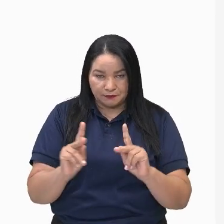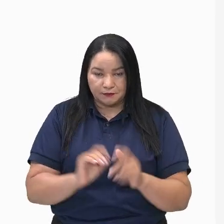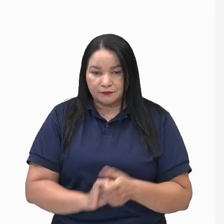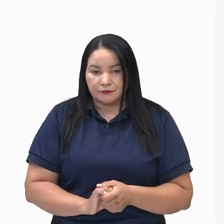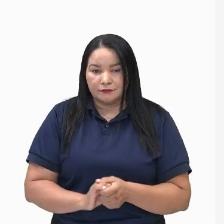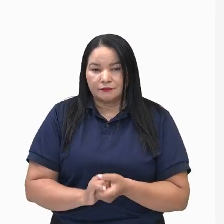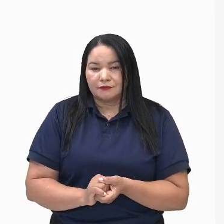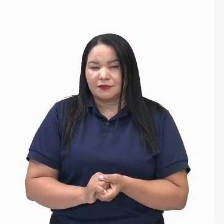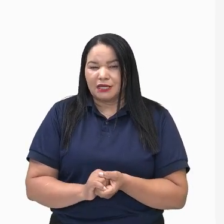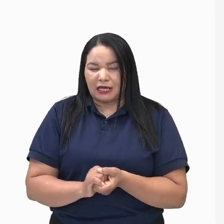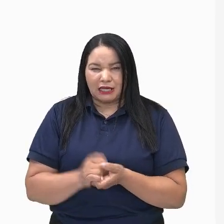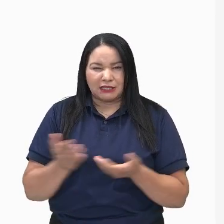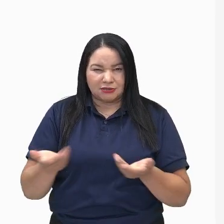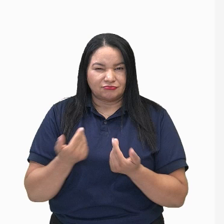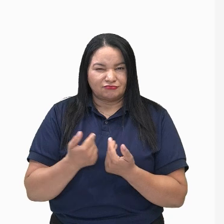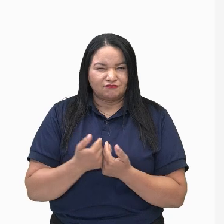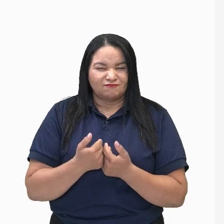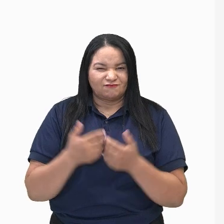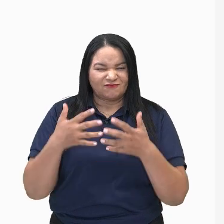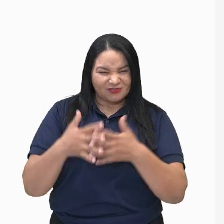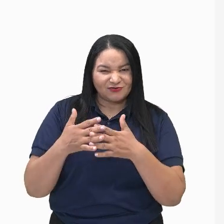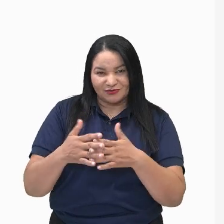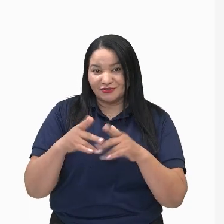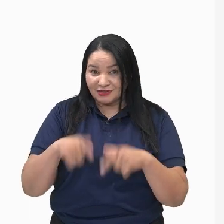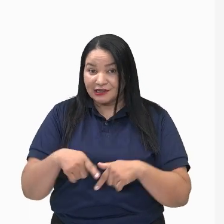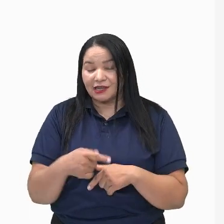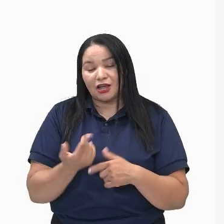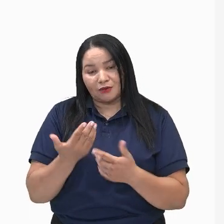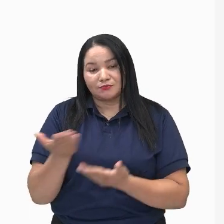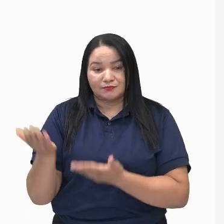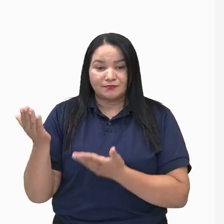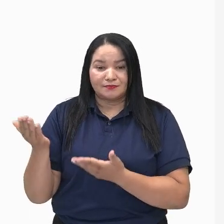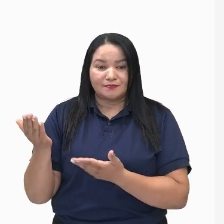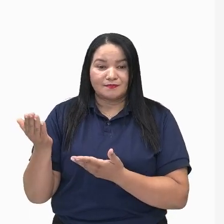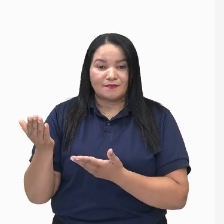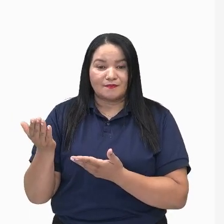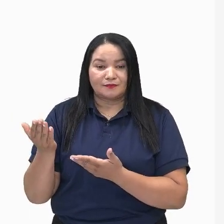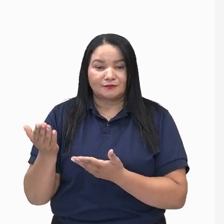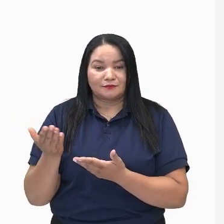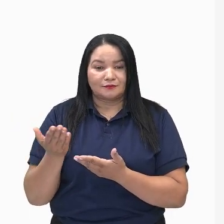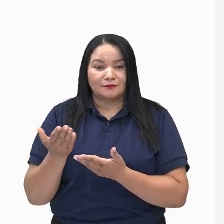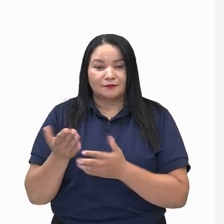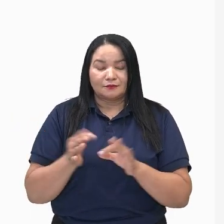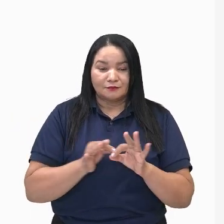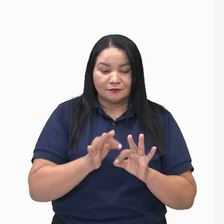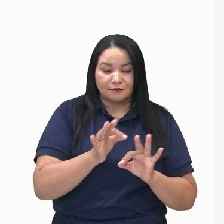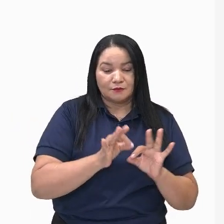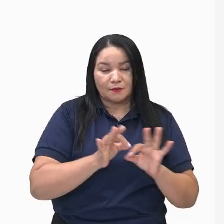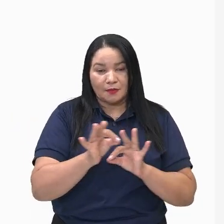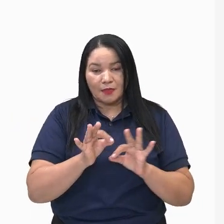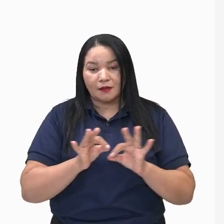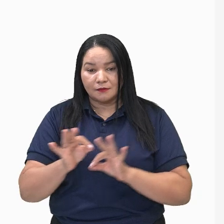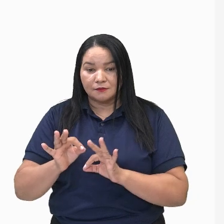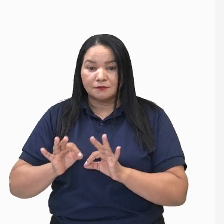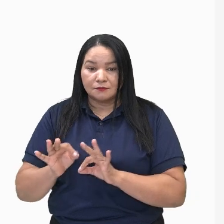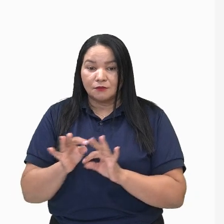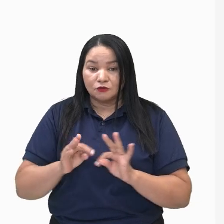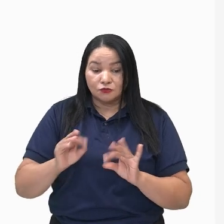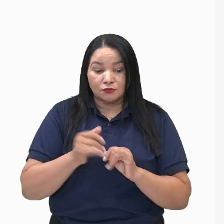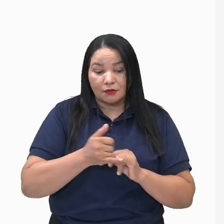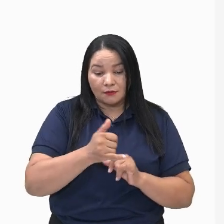números e texto podem não ter ficado muito claro, aparece aí para a gente agora a quadra com todas essas medidas, inclusive